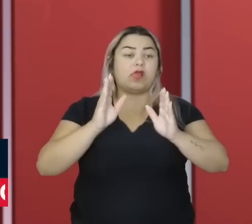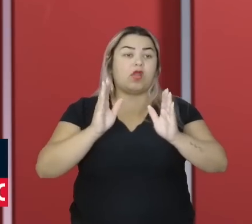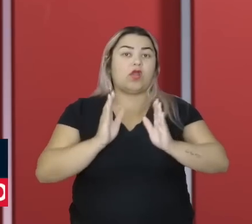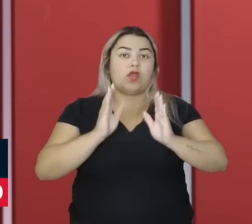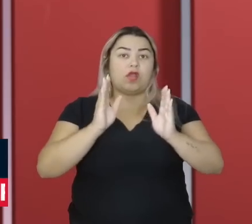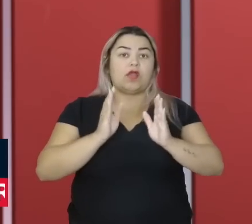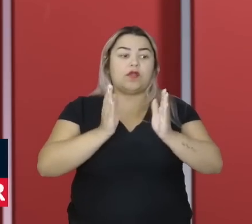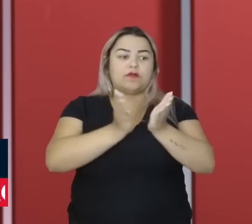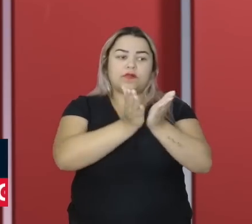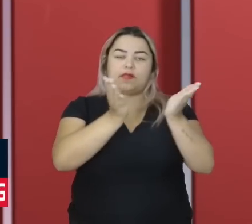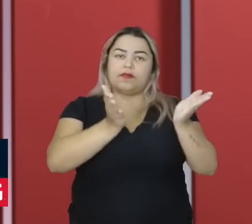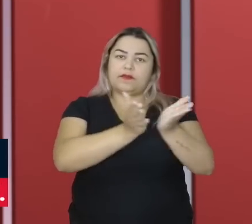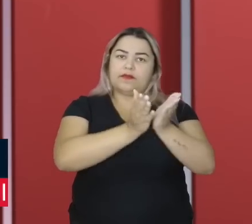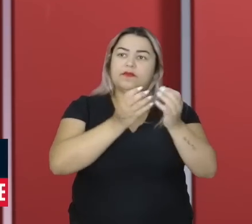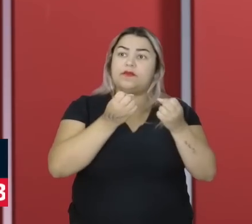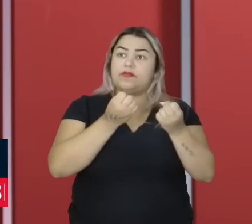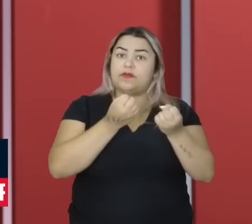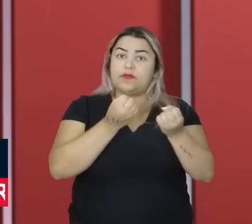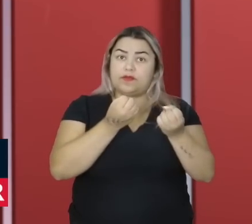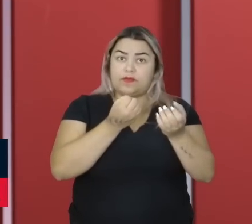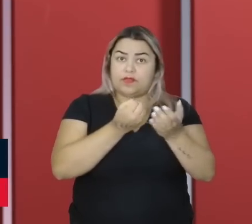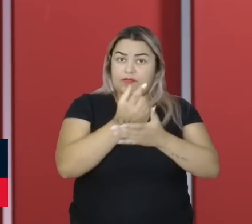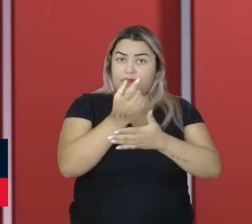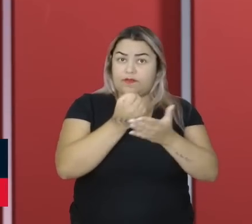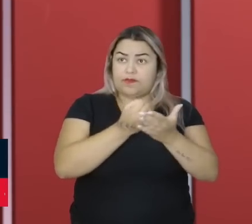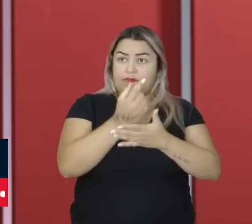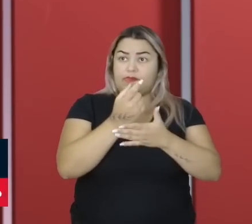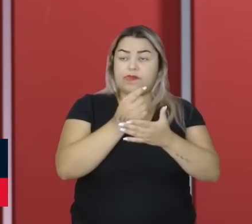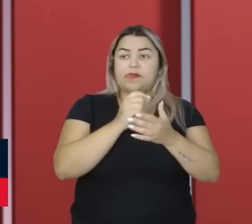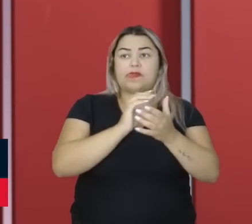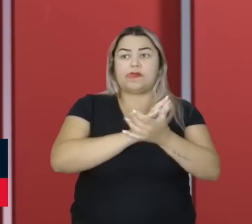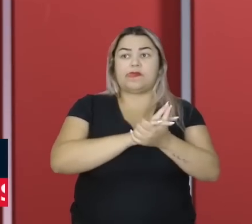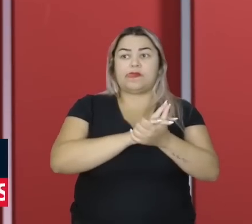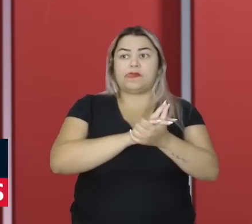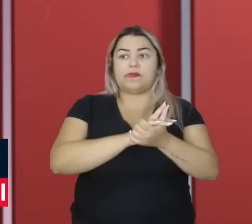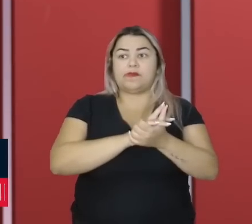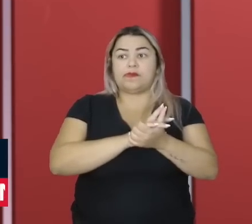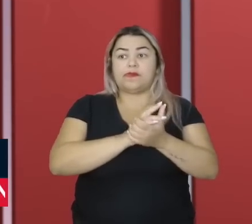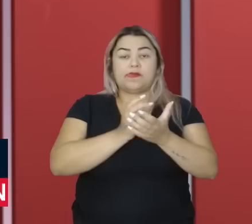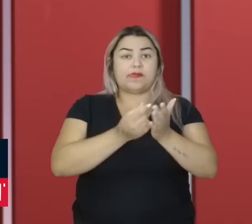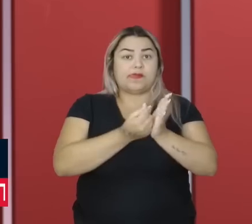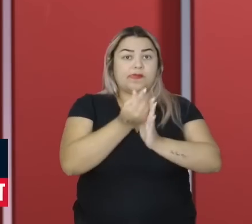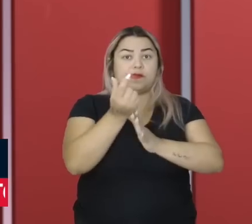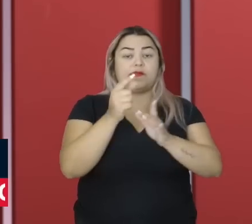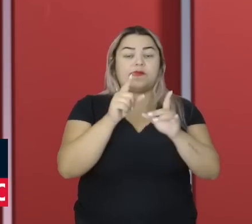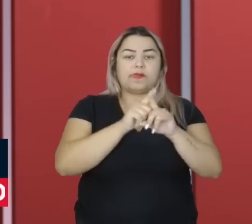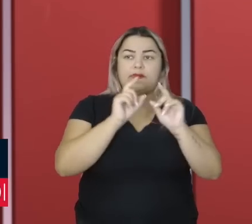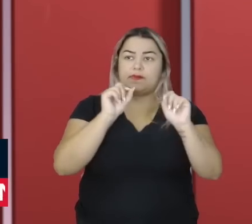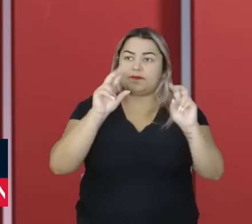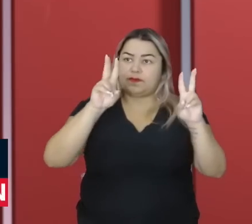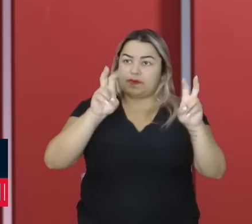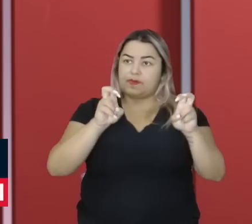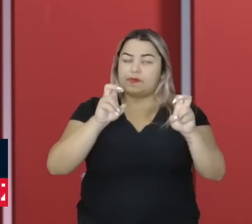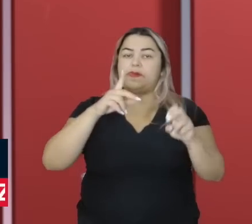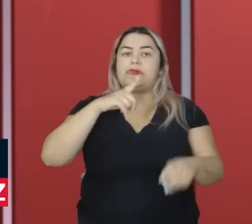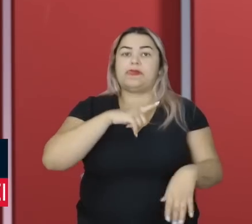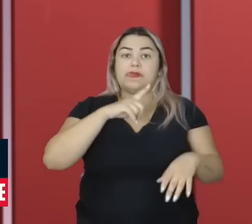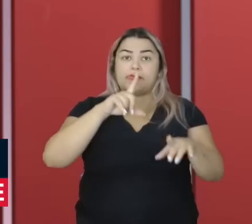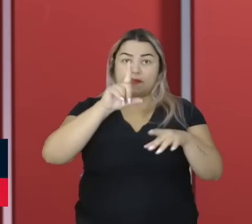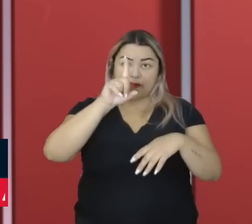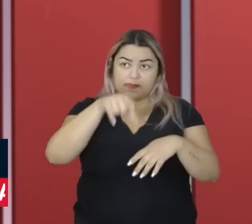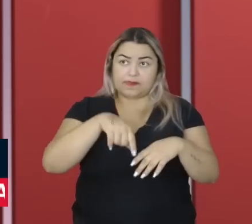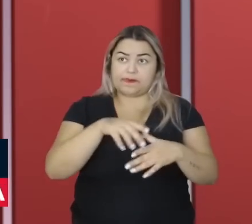você compra qualquer bem, ela vem o insumo, né? Vem o tributo sobre consumo. A gente quer que seja